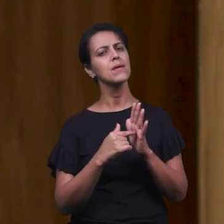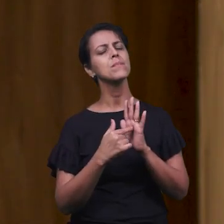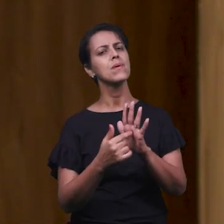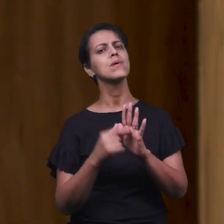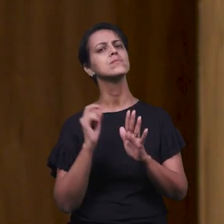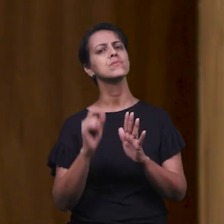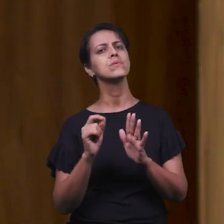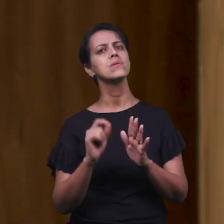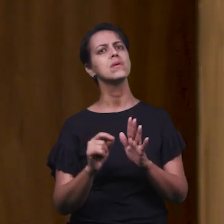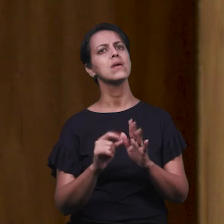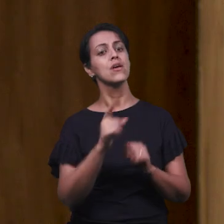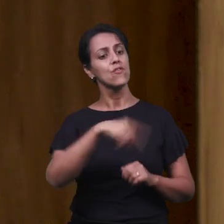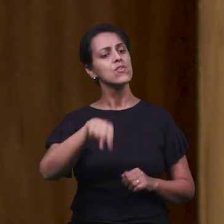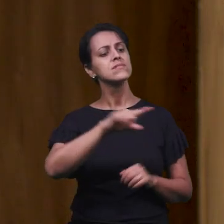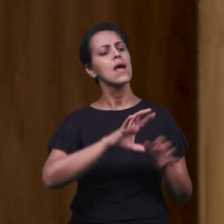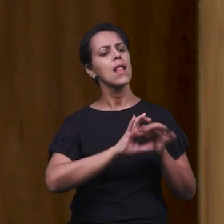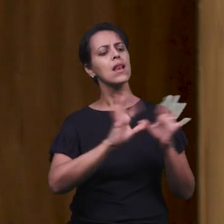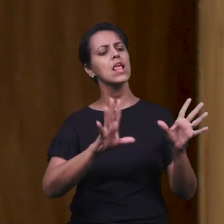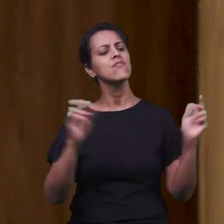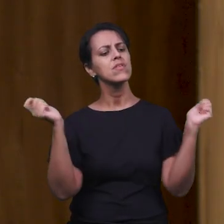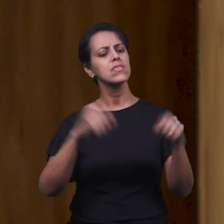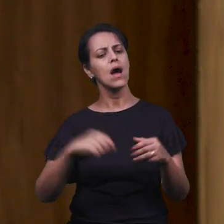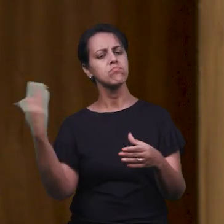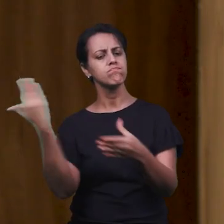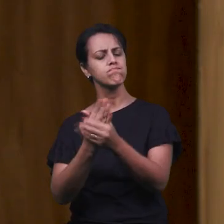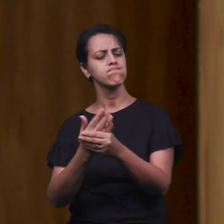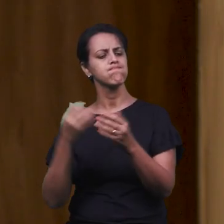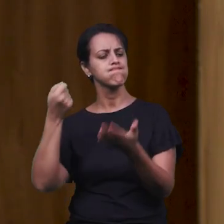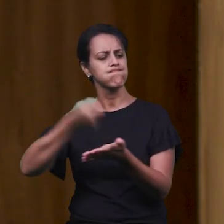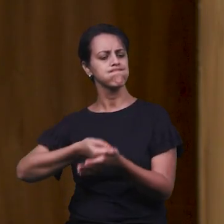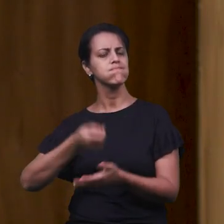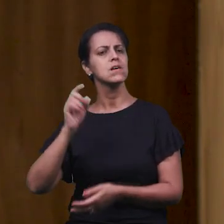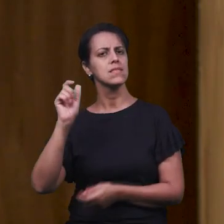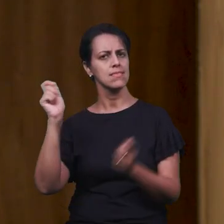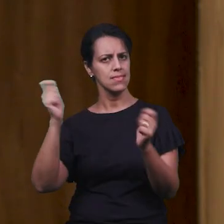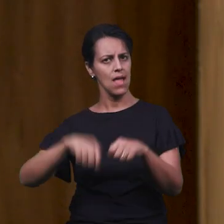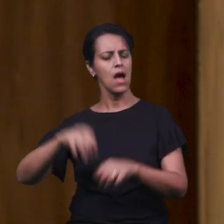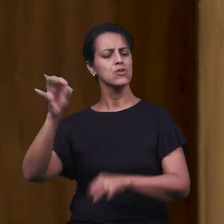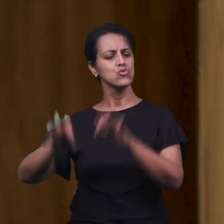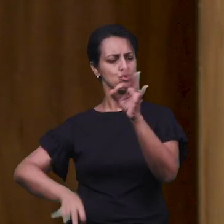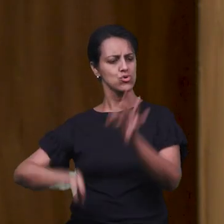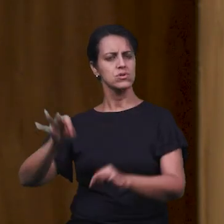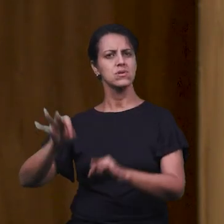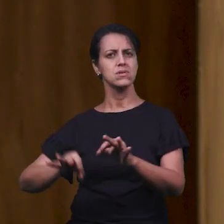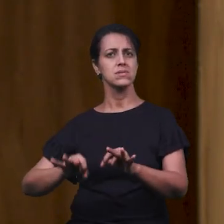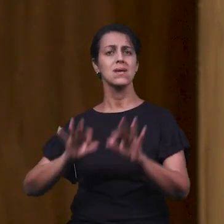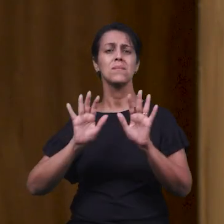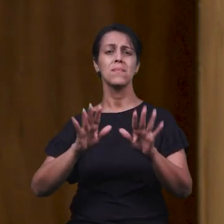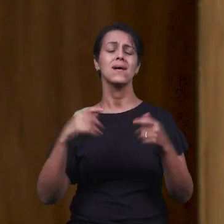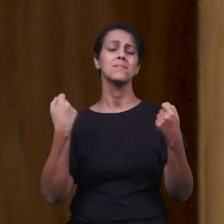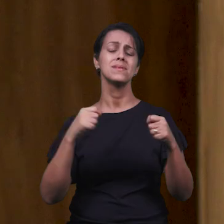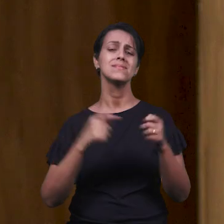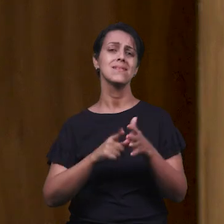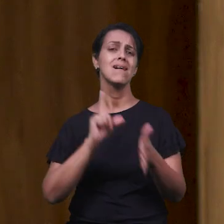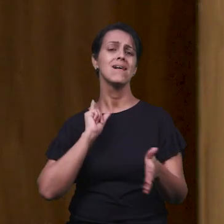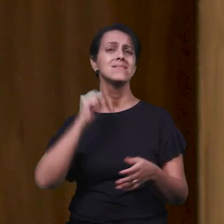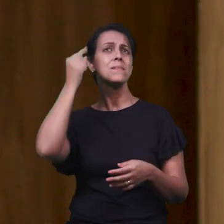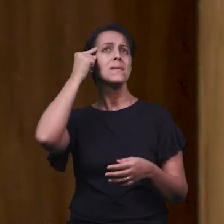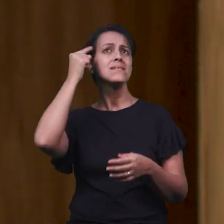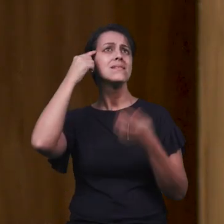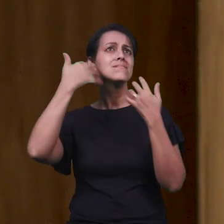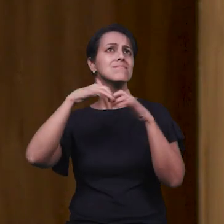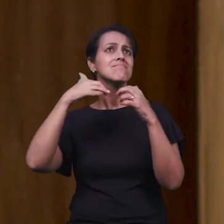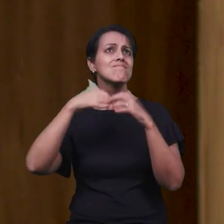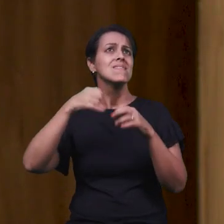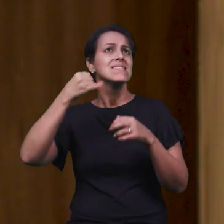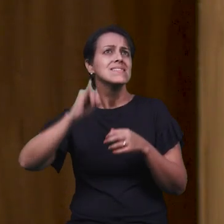jurisdição, ou seja, todas as questões elas podem ser apreciadas pelo Poder Judiciário, mas é importante que elas entendam o seguinte: elas